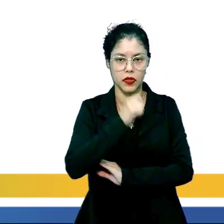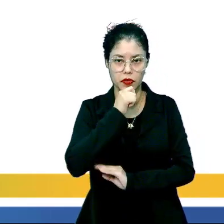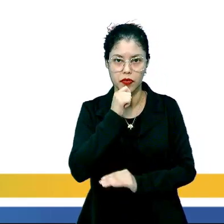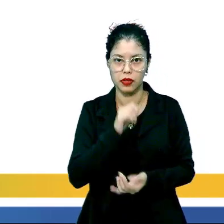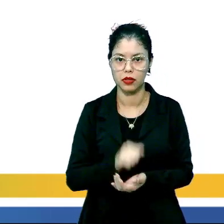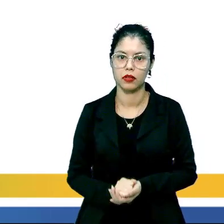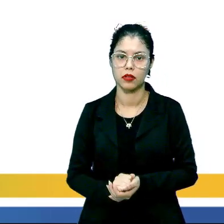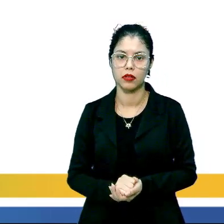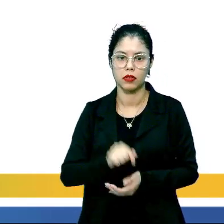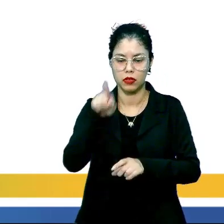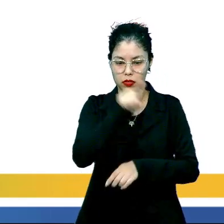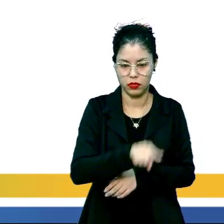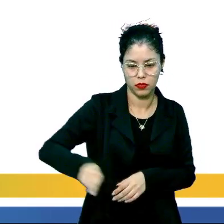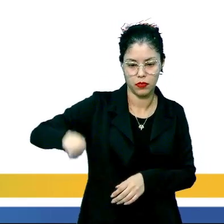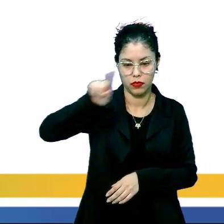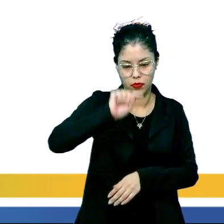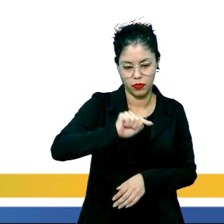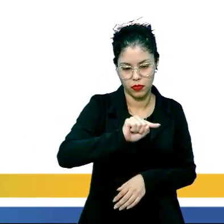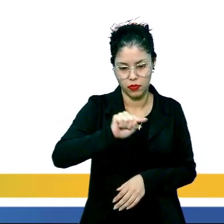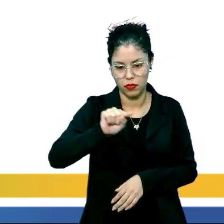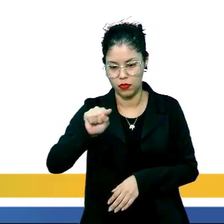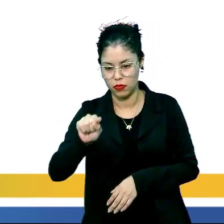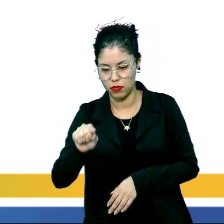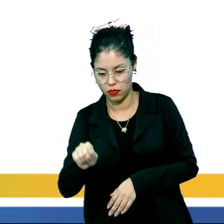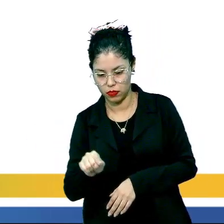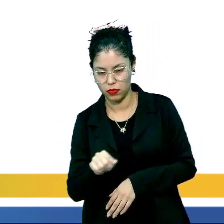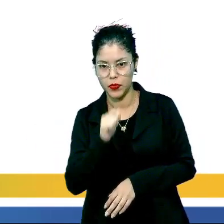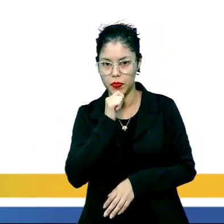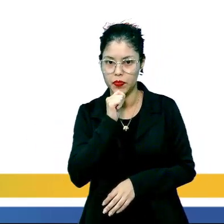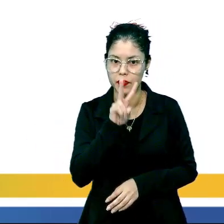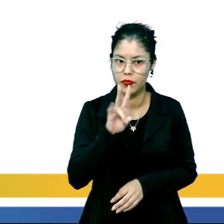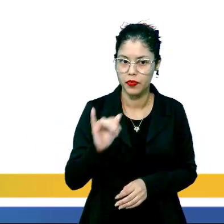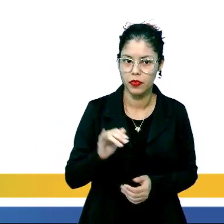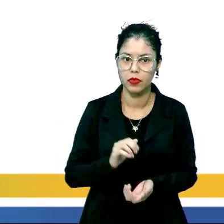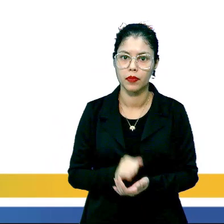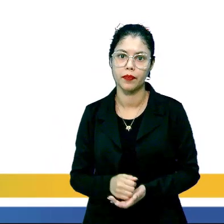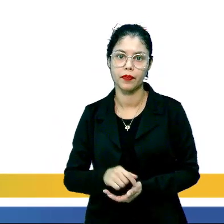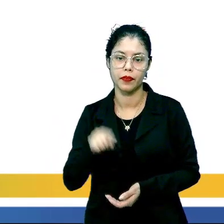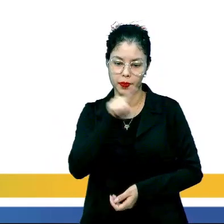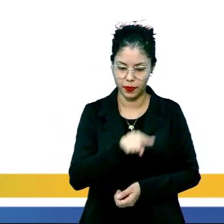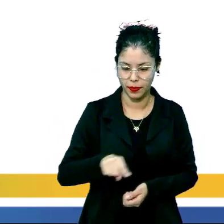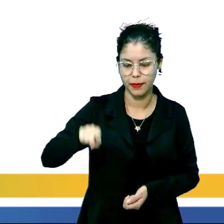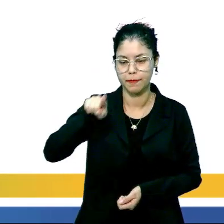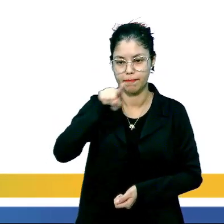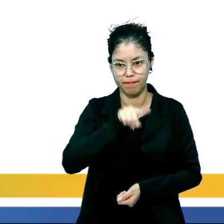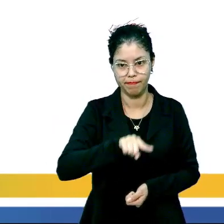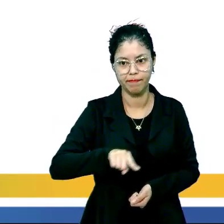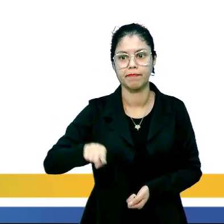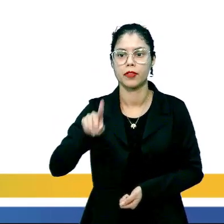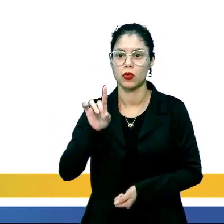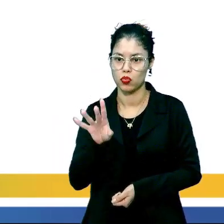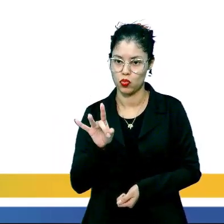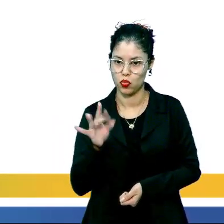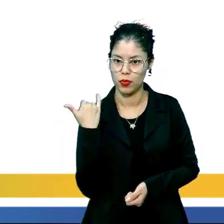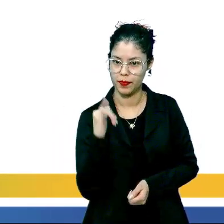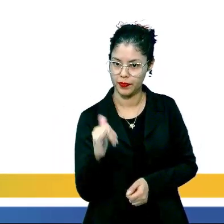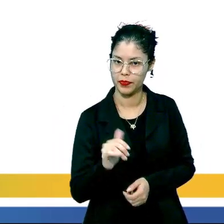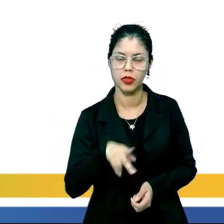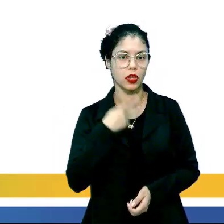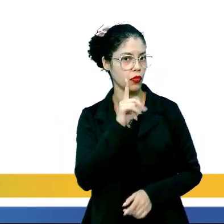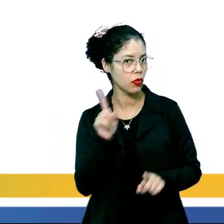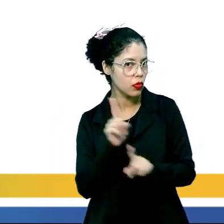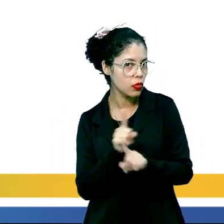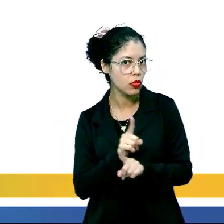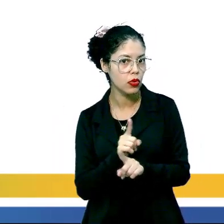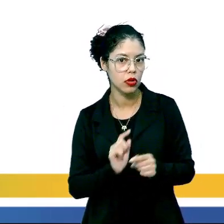uma circunferência de um anel, está certo? Ele vai apenas percorrer essa circunferência. Lá ele não falou